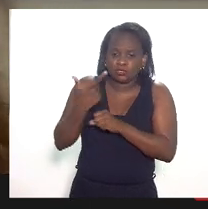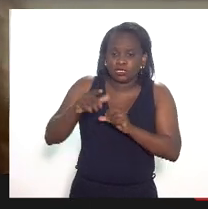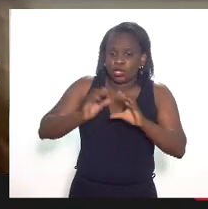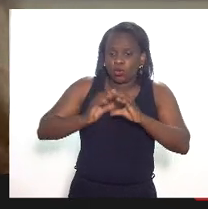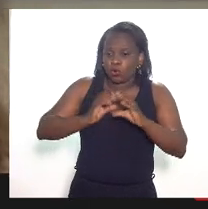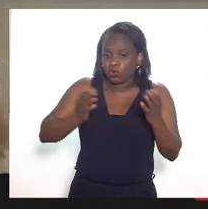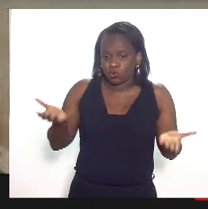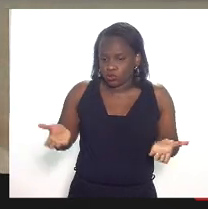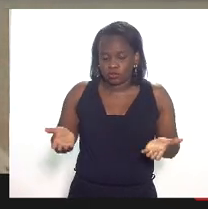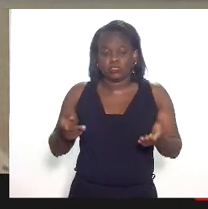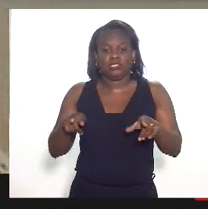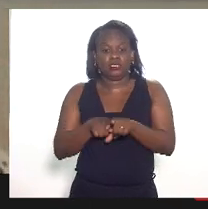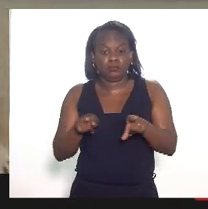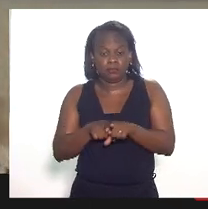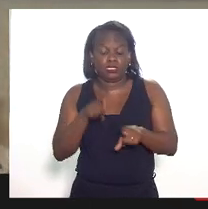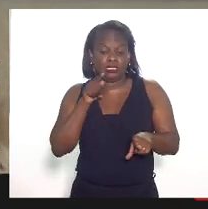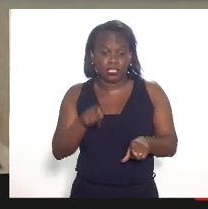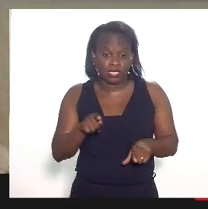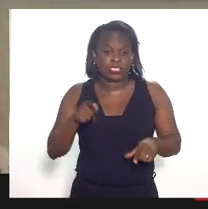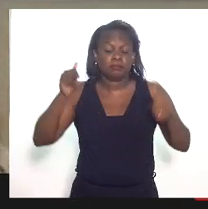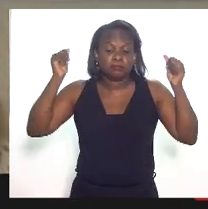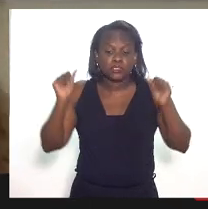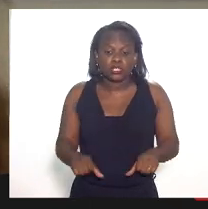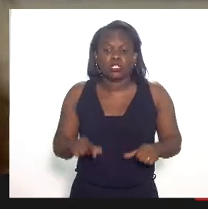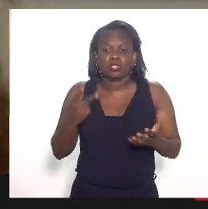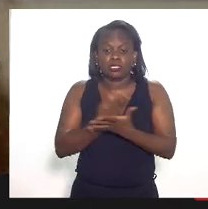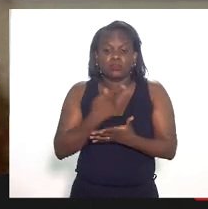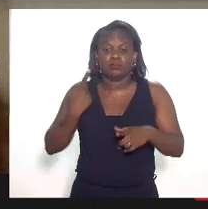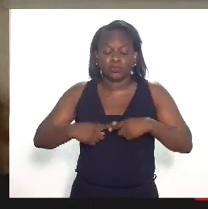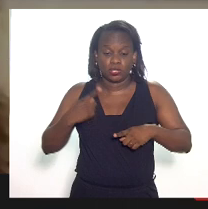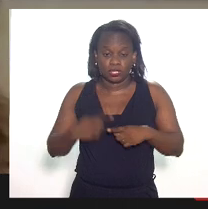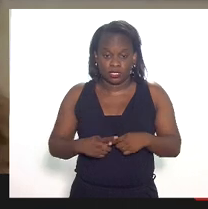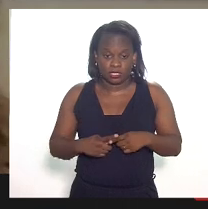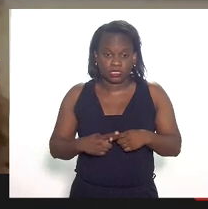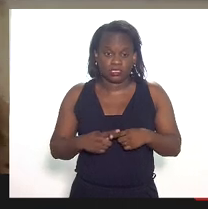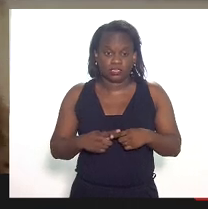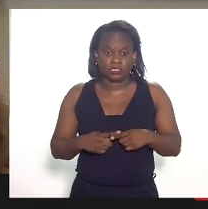público, mas essa situação se agravou